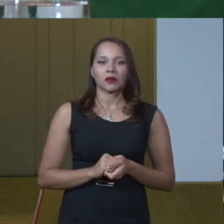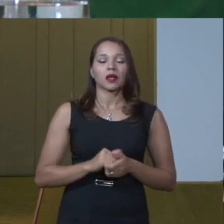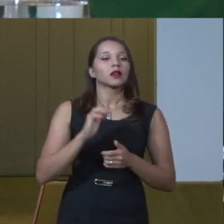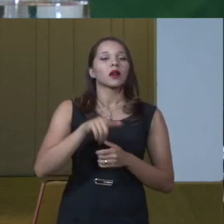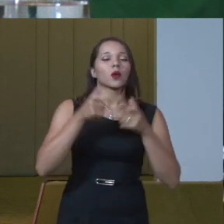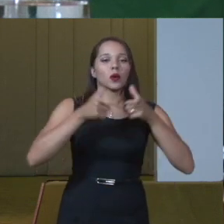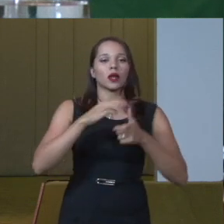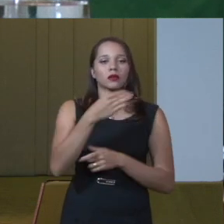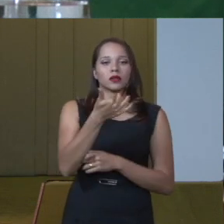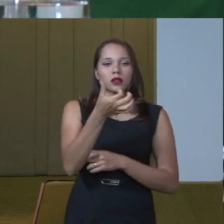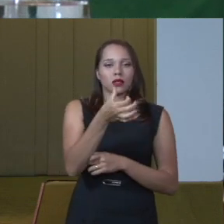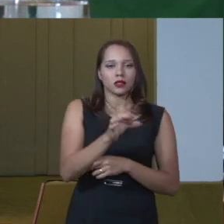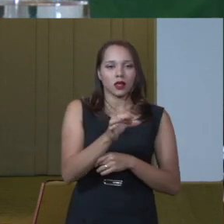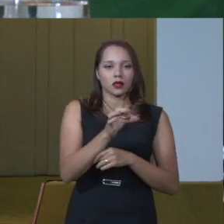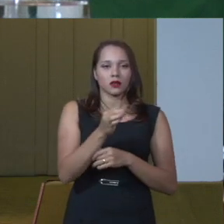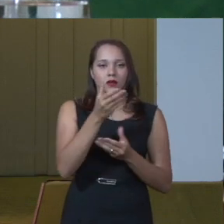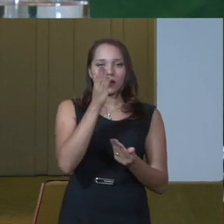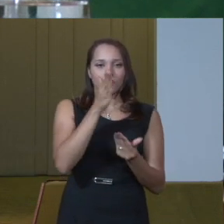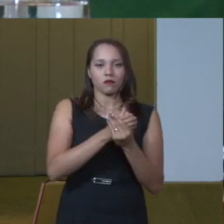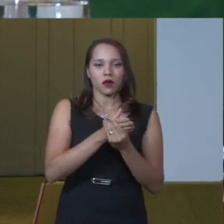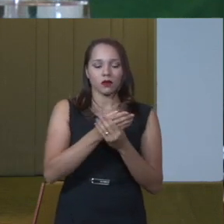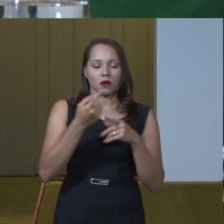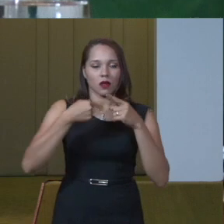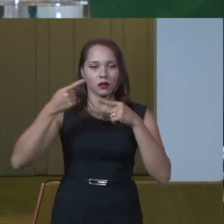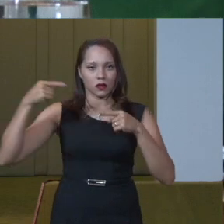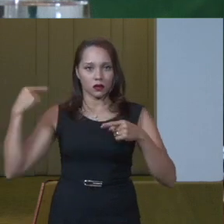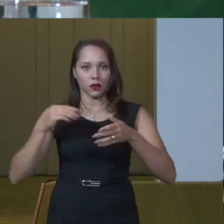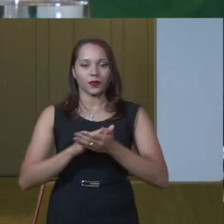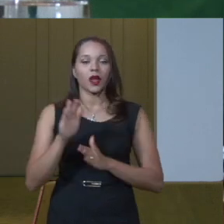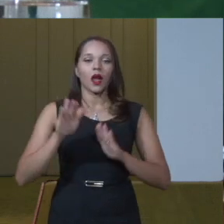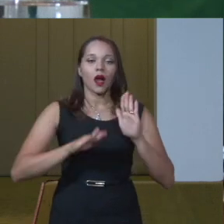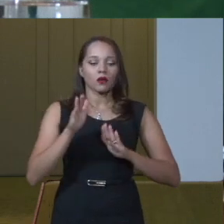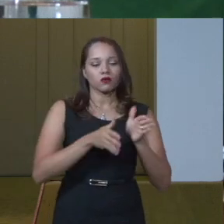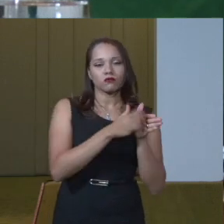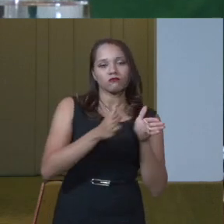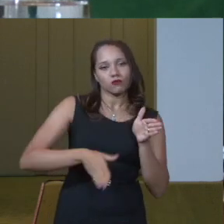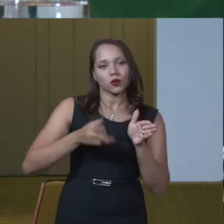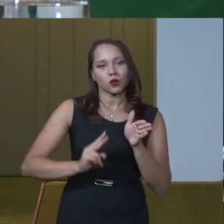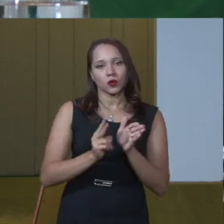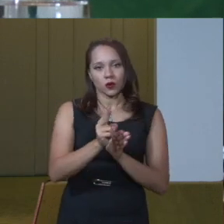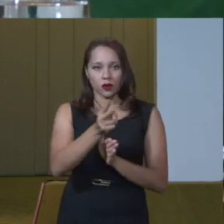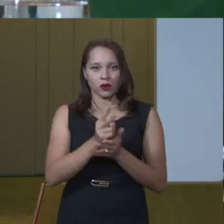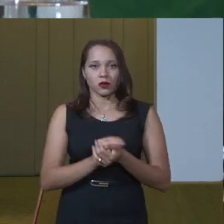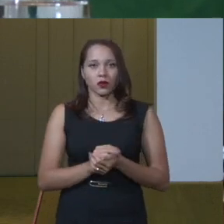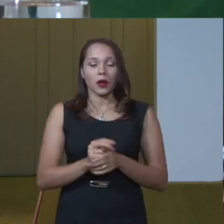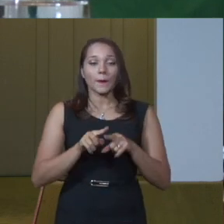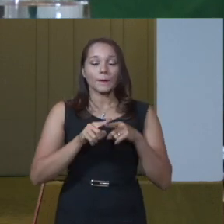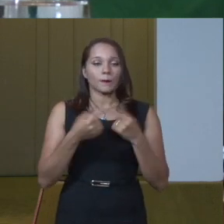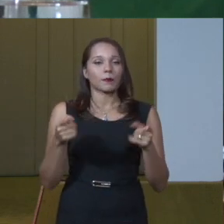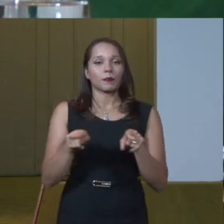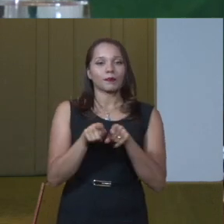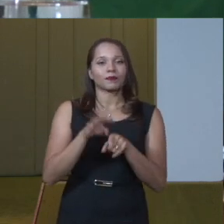lugar dos 16 pontos do documento anterior. Há alguns elementos de continuidade, muitos elementos de continuidade, mas